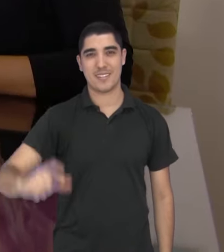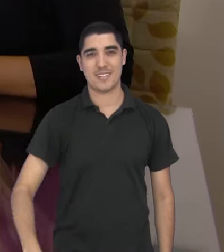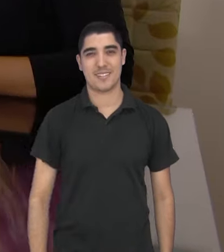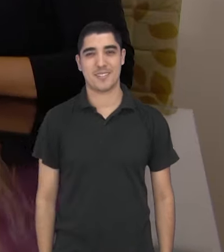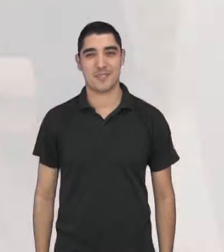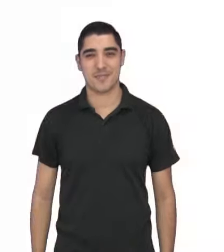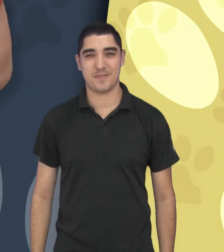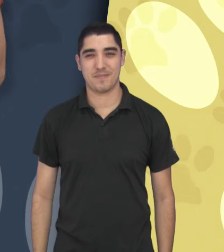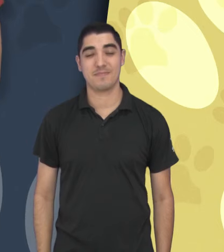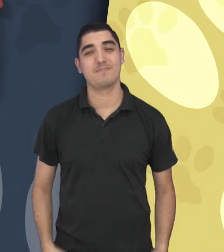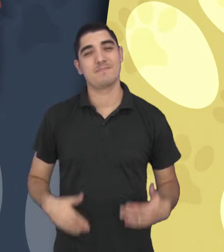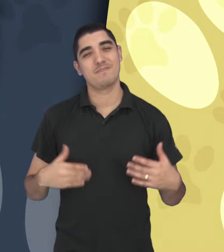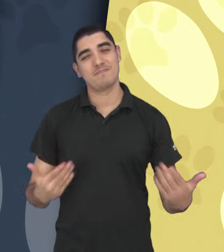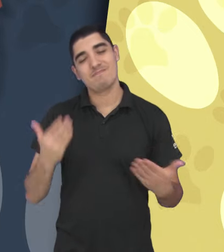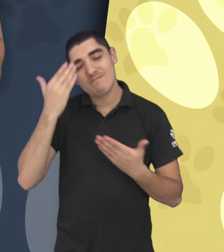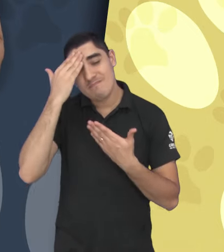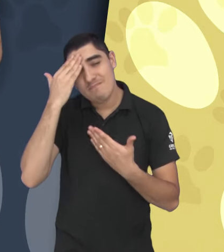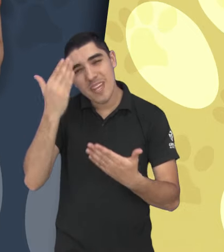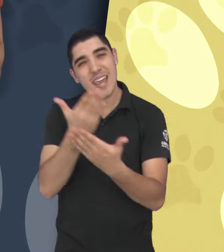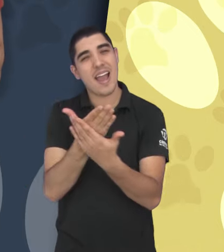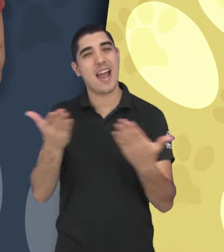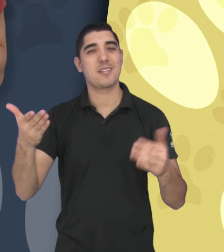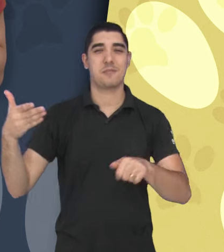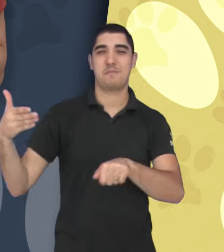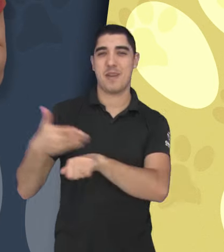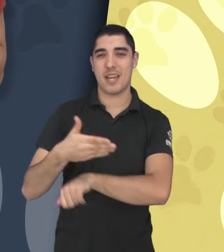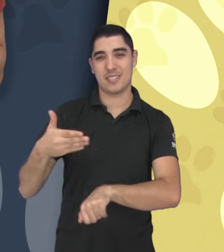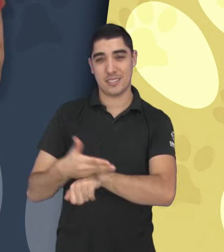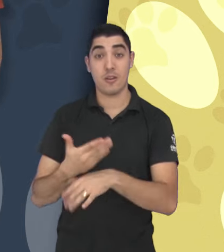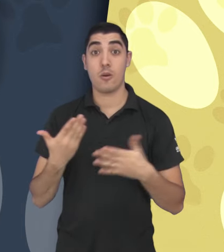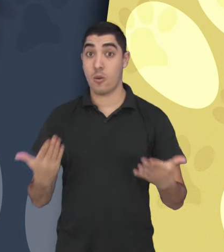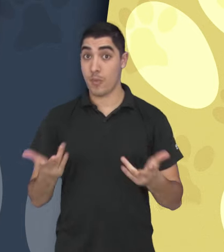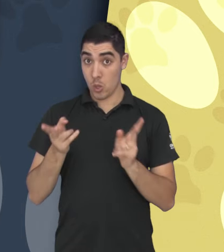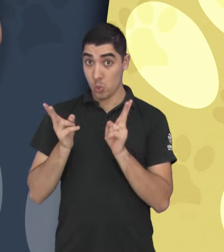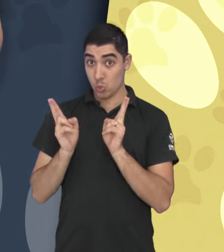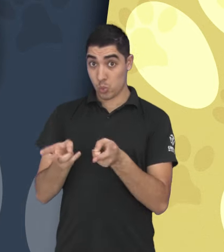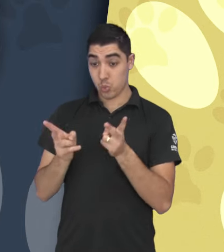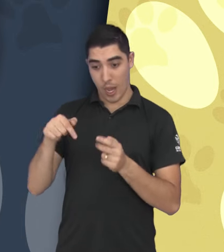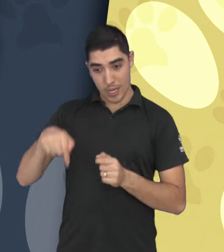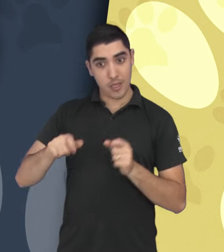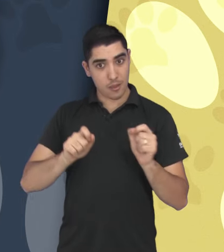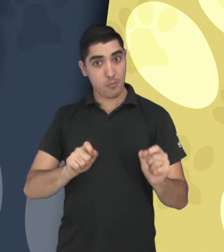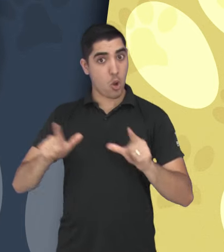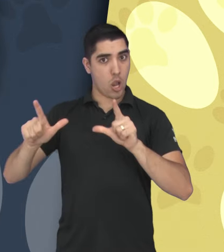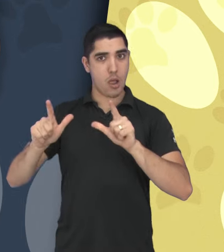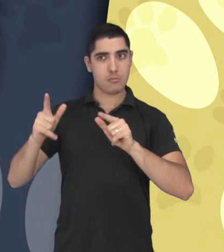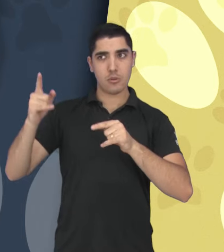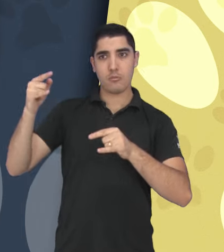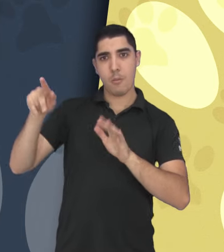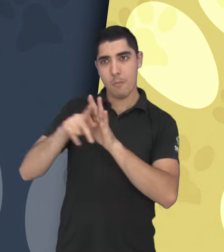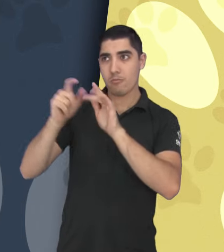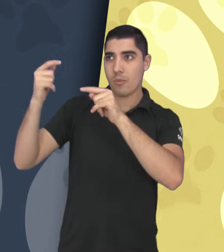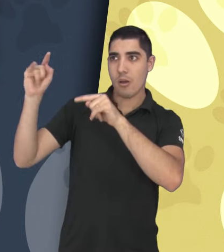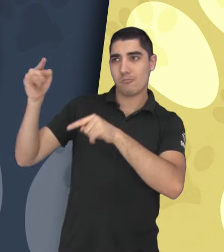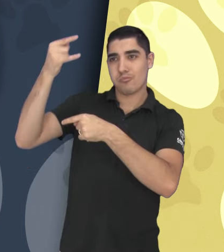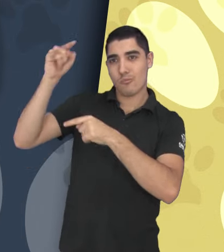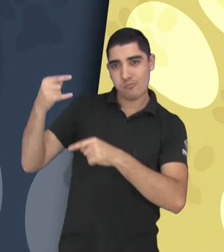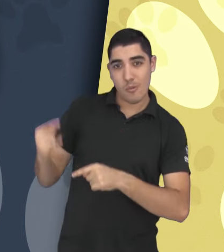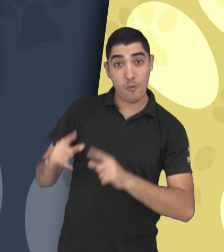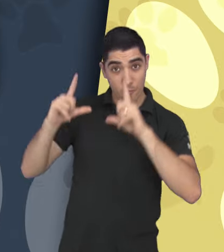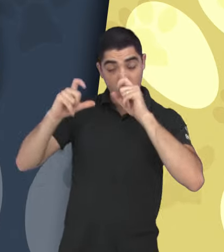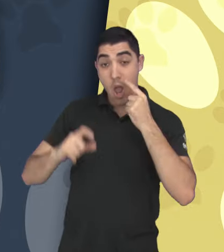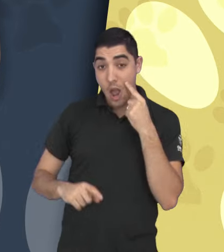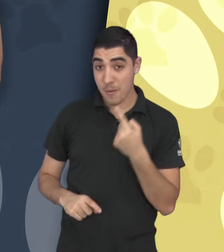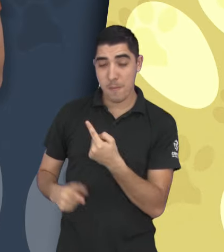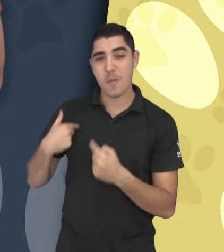1. Pessoal, muito obrigado pela participação de vocês, viu? E a gente continua aqui na nossa galeria. Vamos mostrar a tropa do